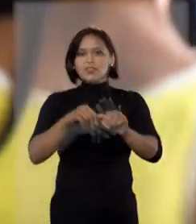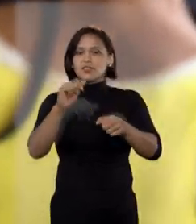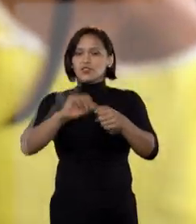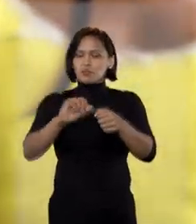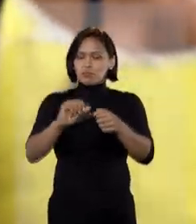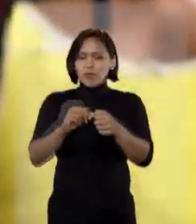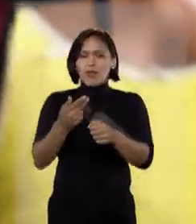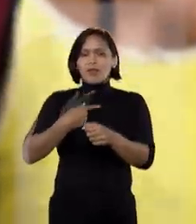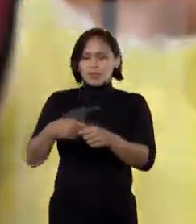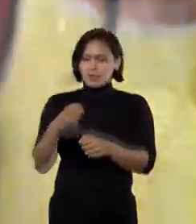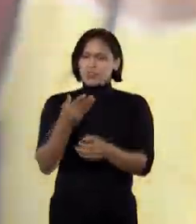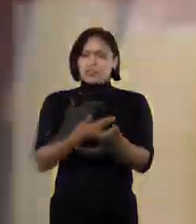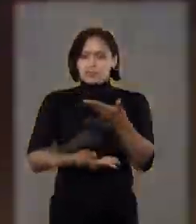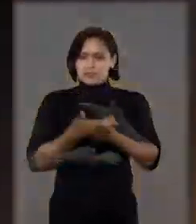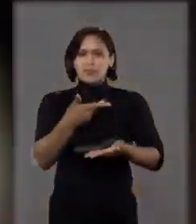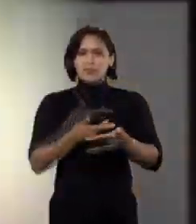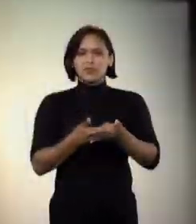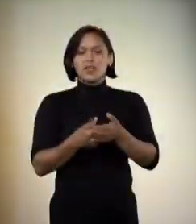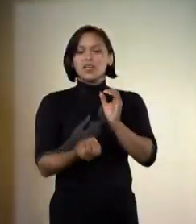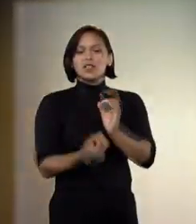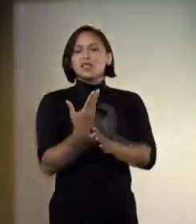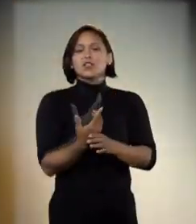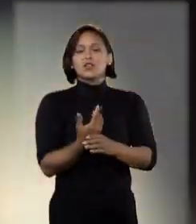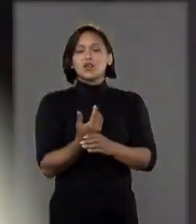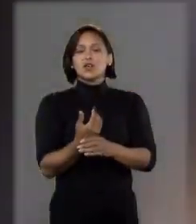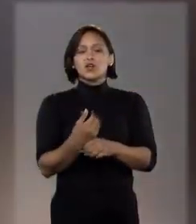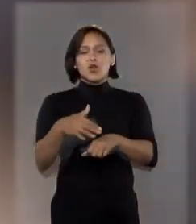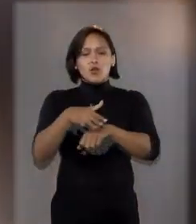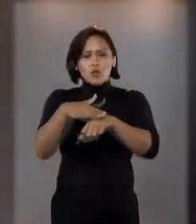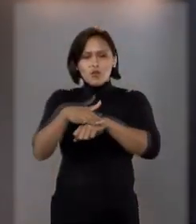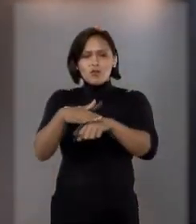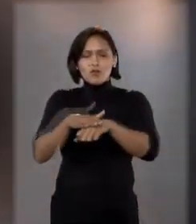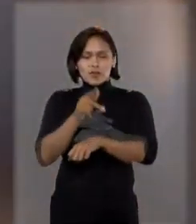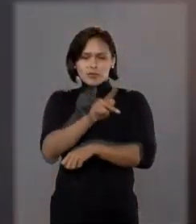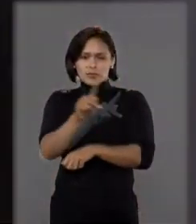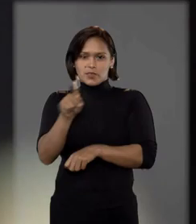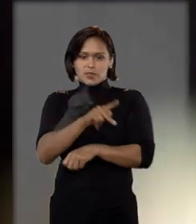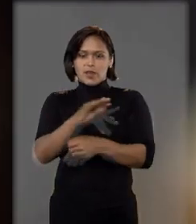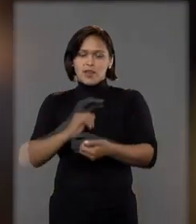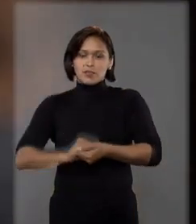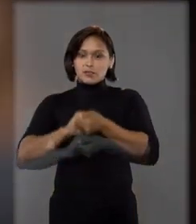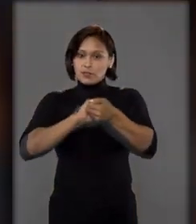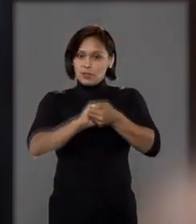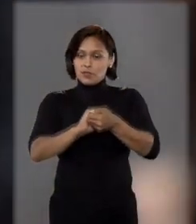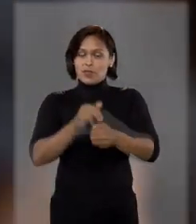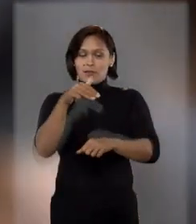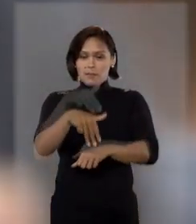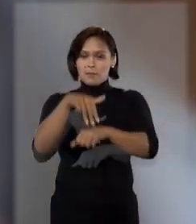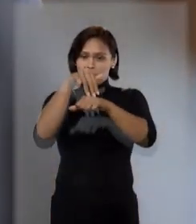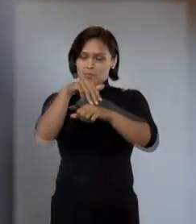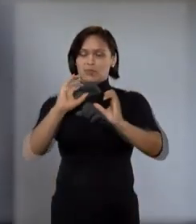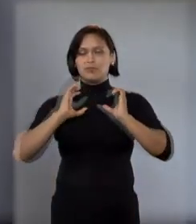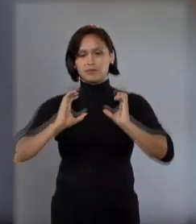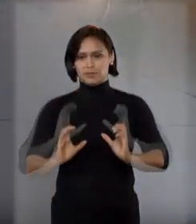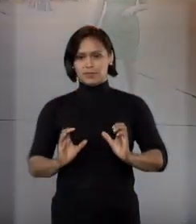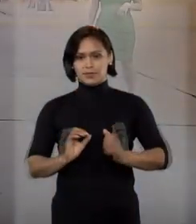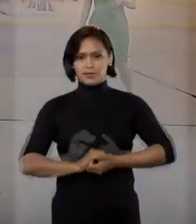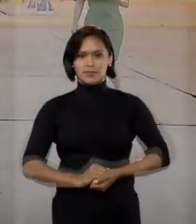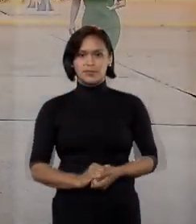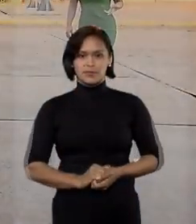de gestão participativa, criou o programa Fale com o Presidente, de mãos dadas, magistratura e